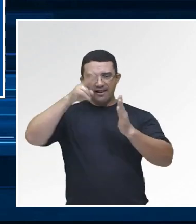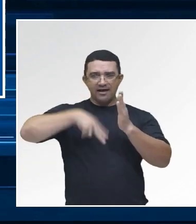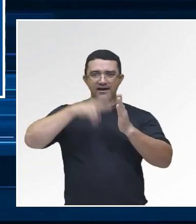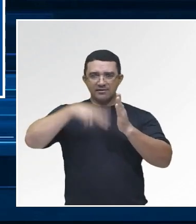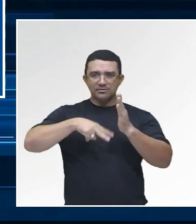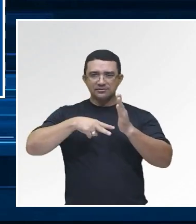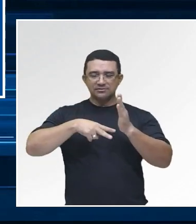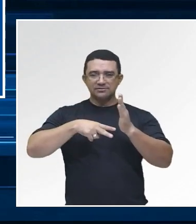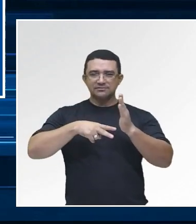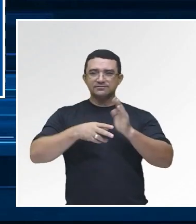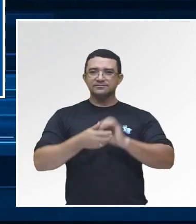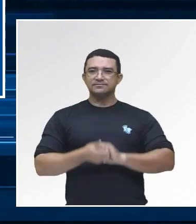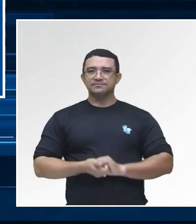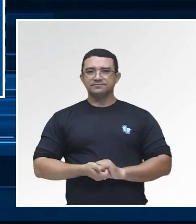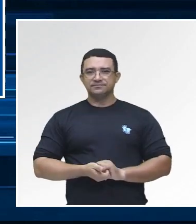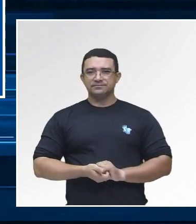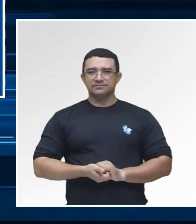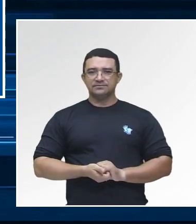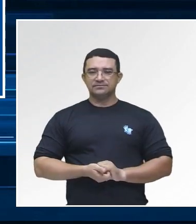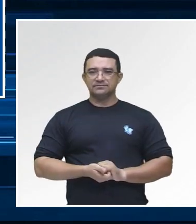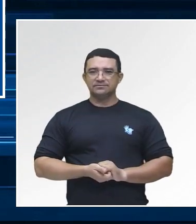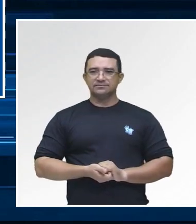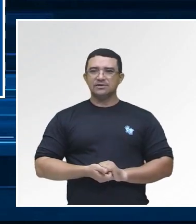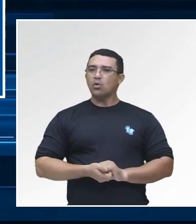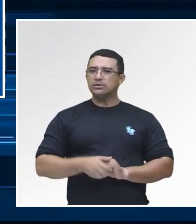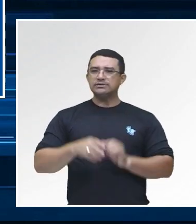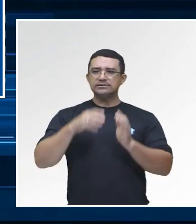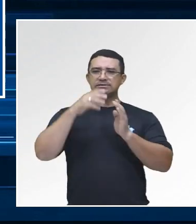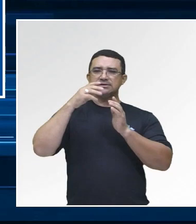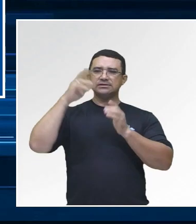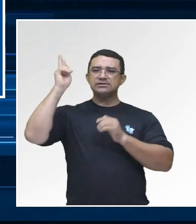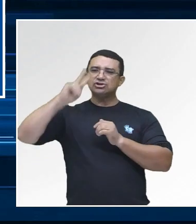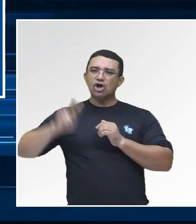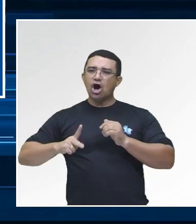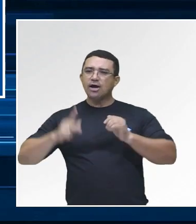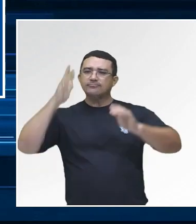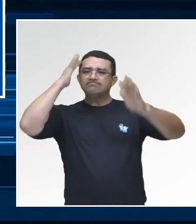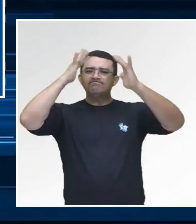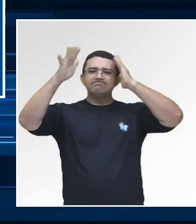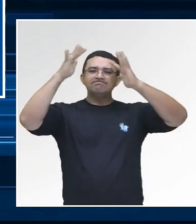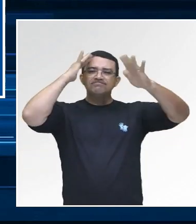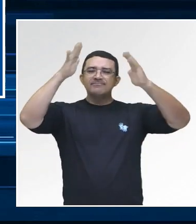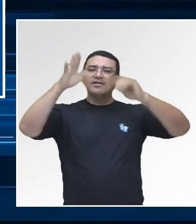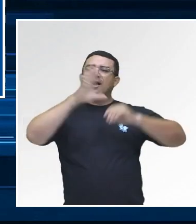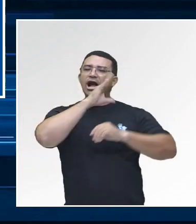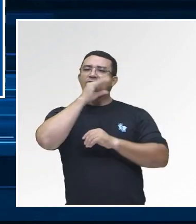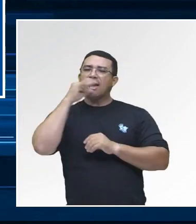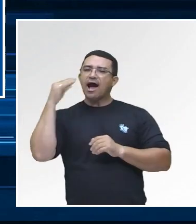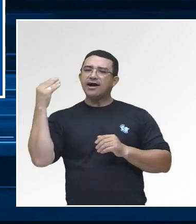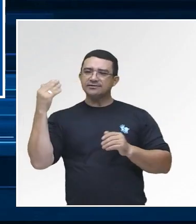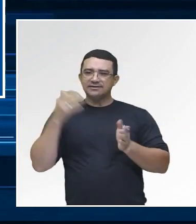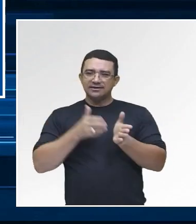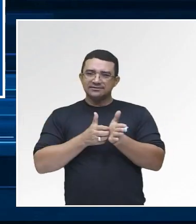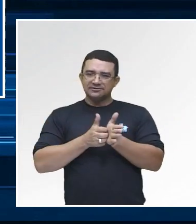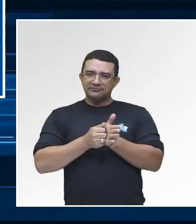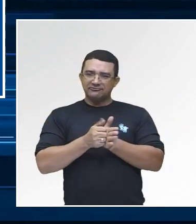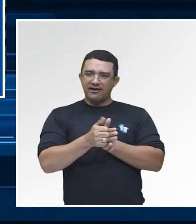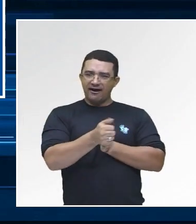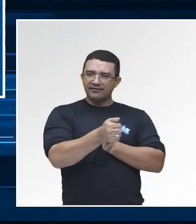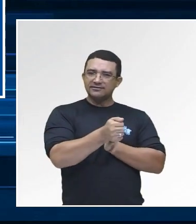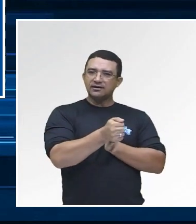as histórias fantásticas, né? As histórias infantis, geralmente tem para iniciar